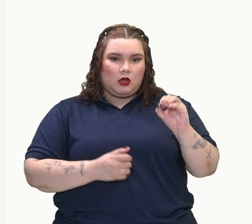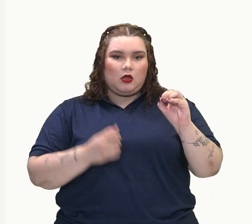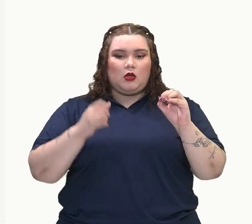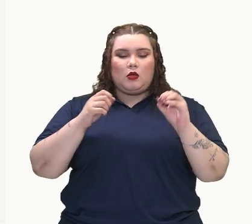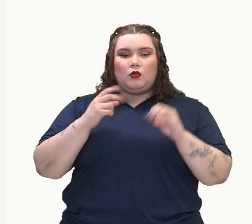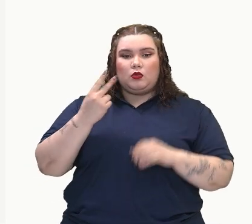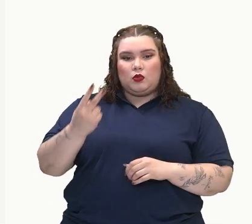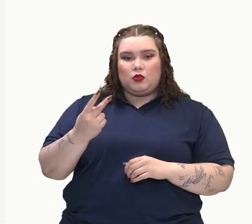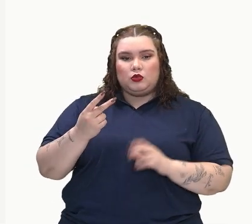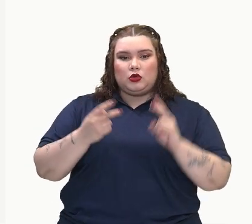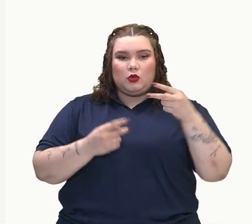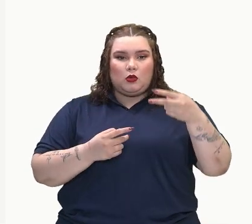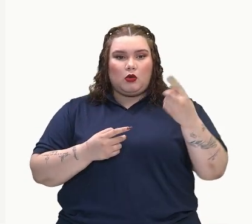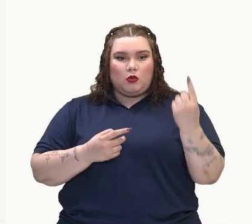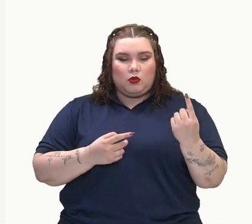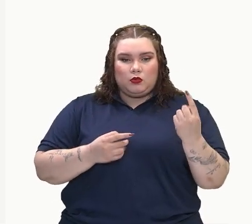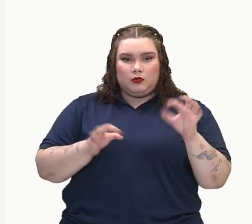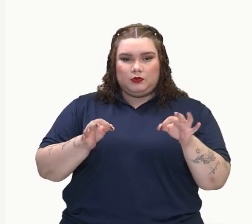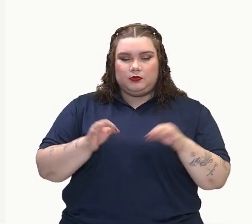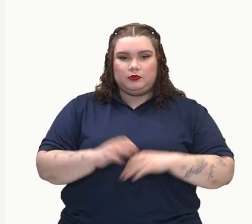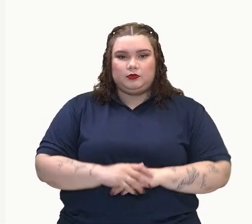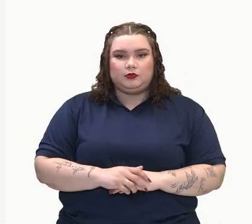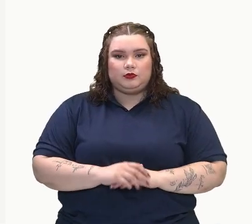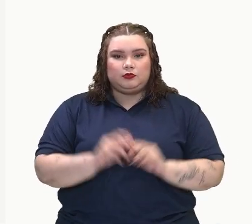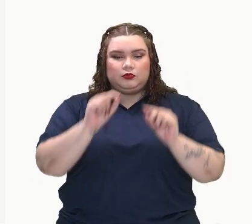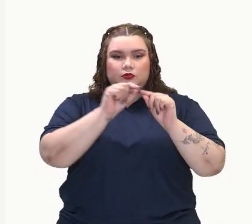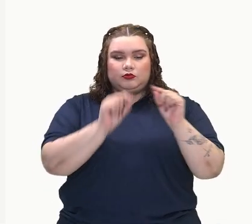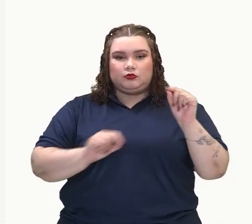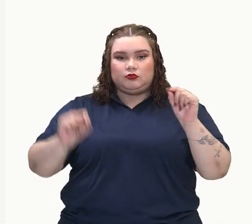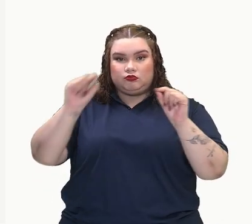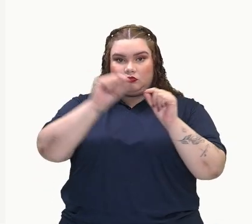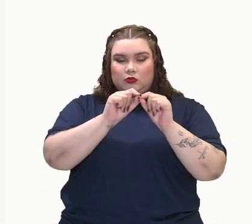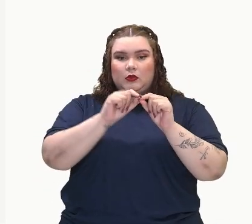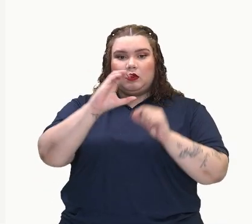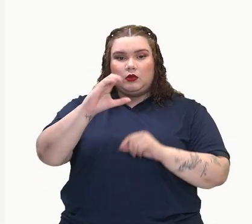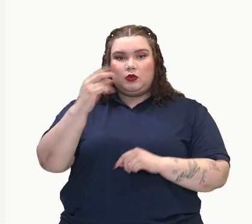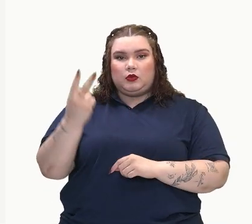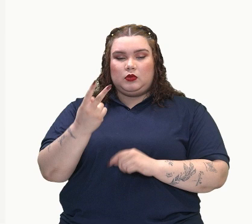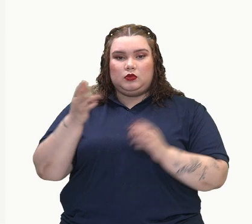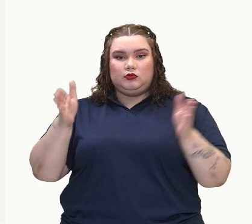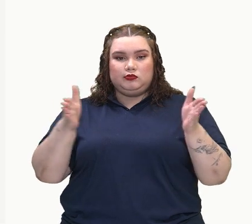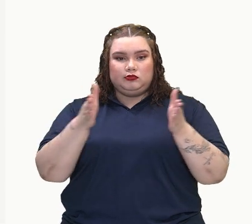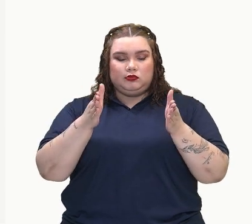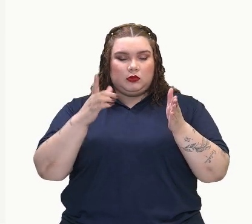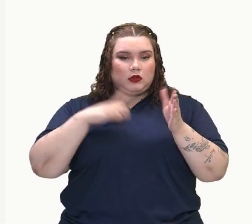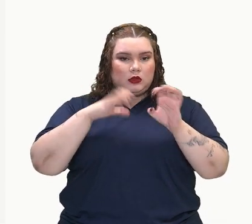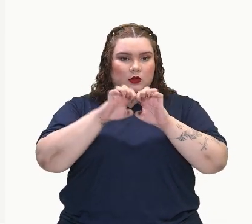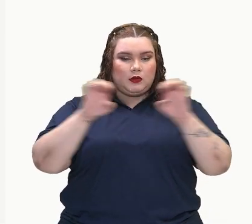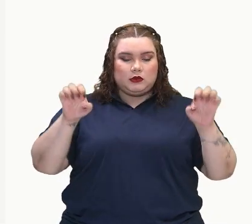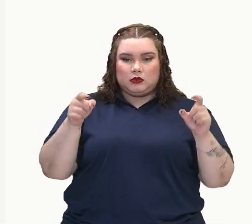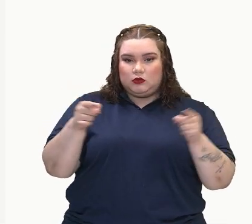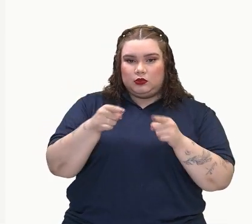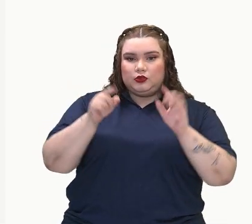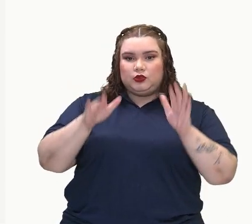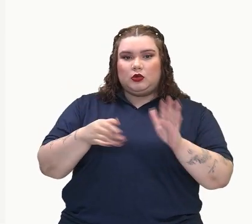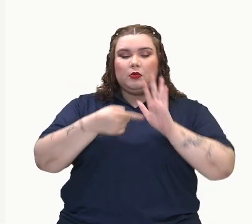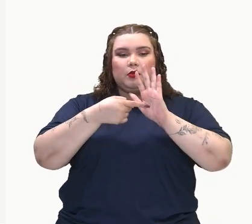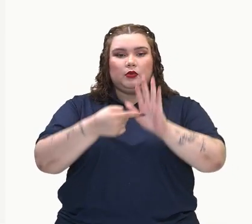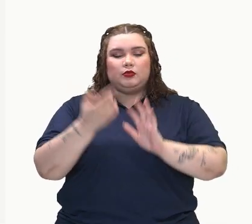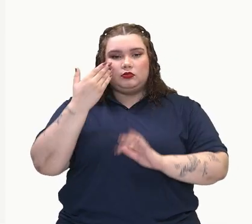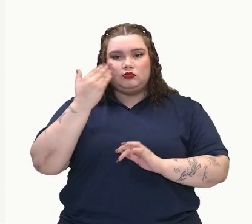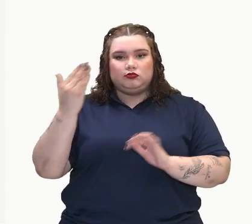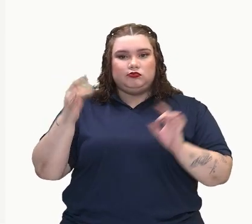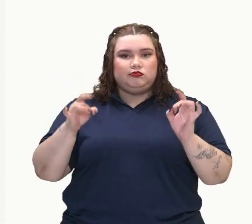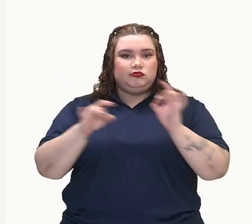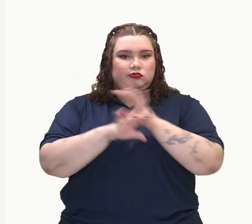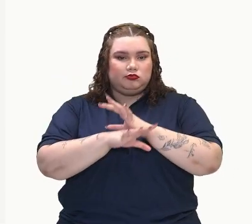1. Então, na circunferência C2, reduzida já é dada, né? Olha só, como foi falado naquela hora. Nós já temos as coordenadas